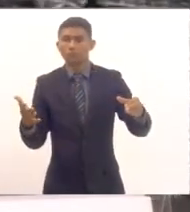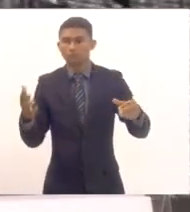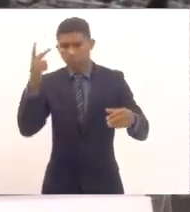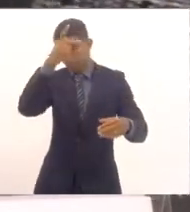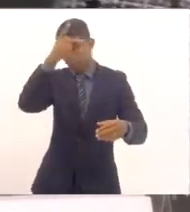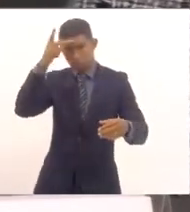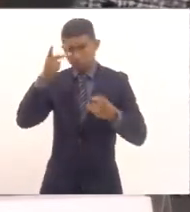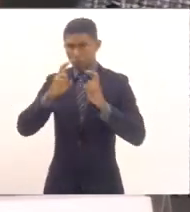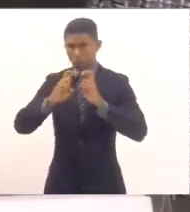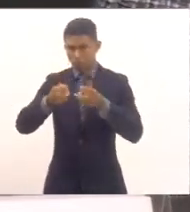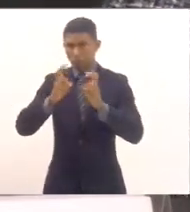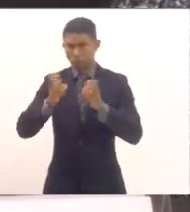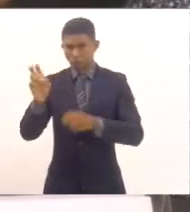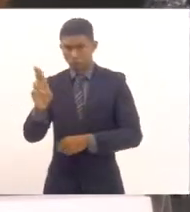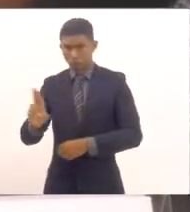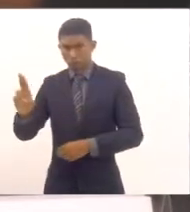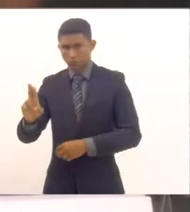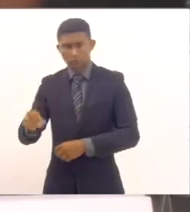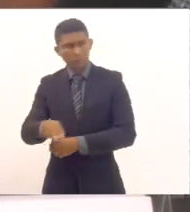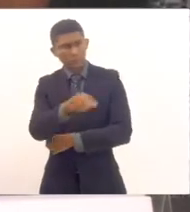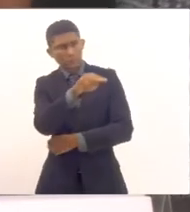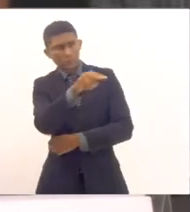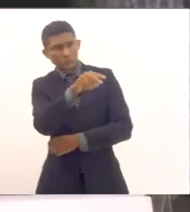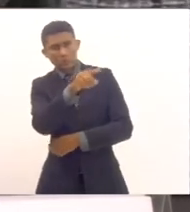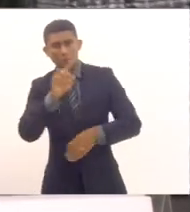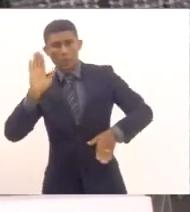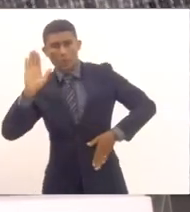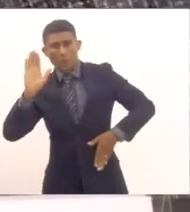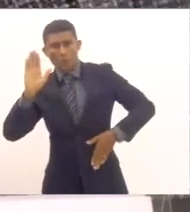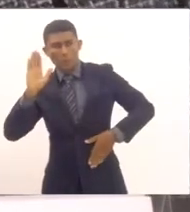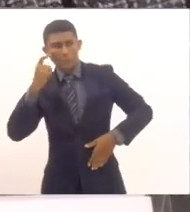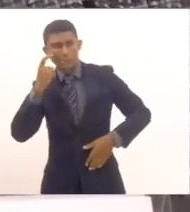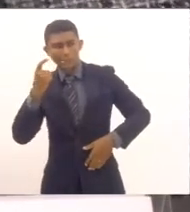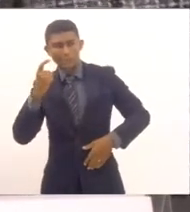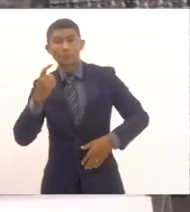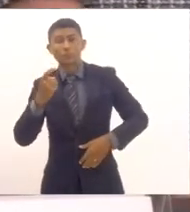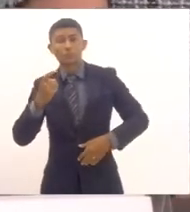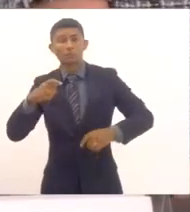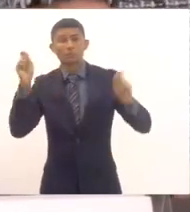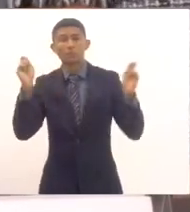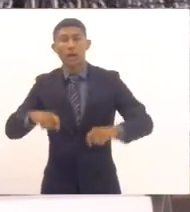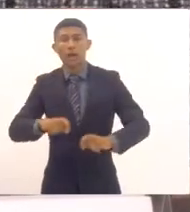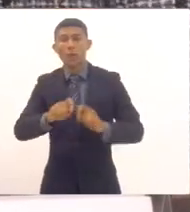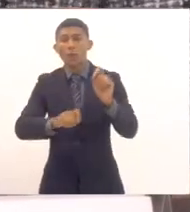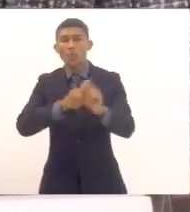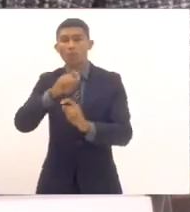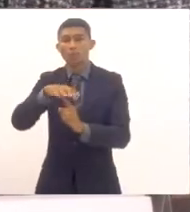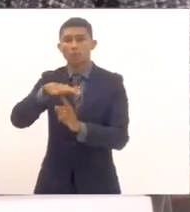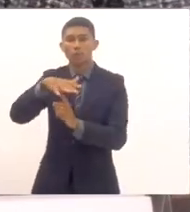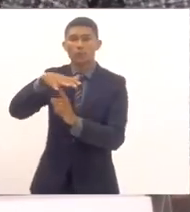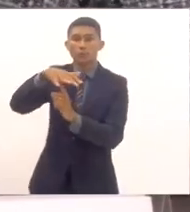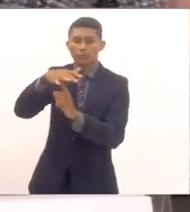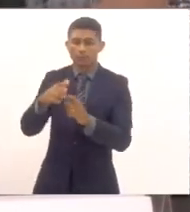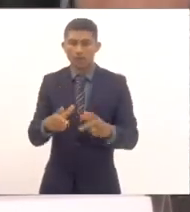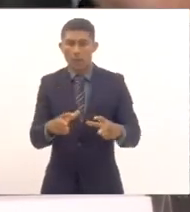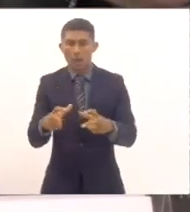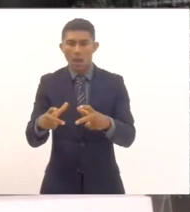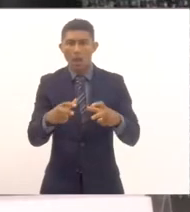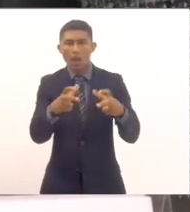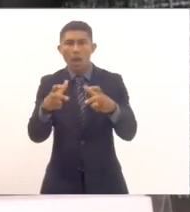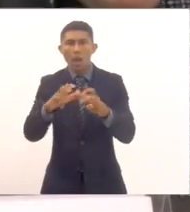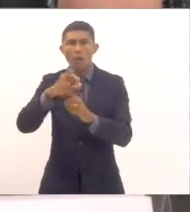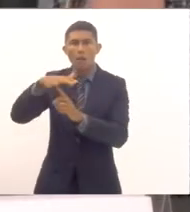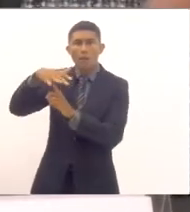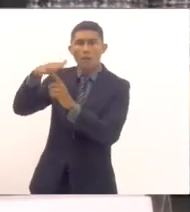mas que se quiser saber a extensão Dilson qualquer Drone pode filmar isso e levar para o serviço de